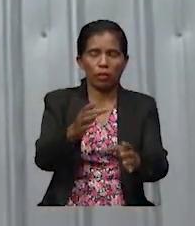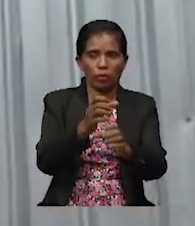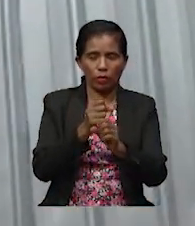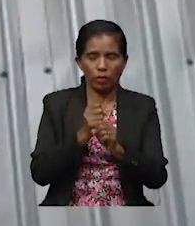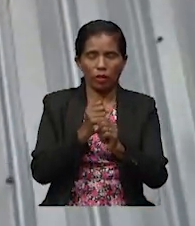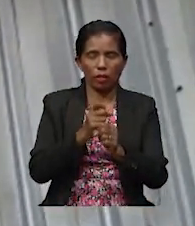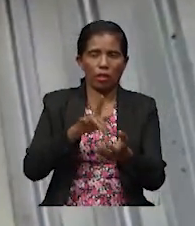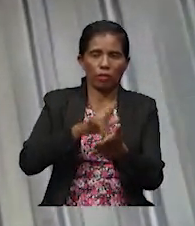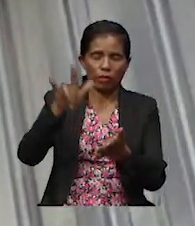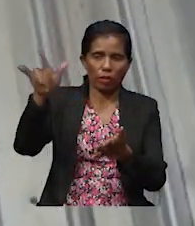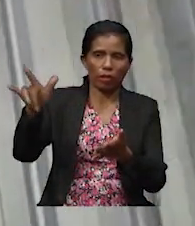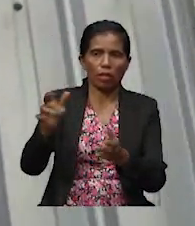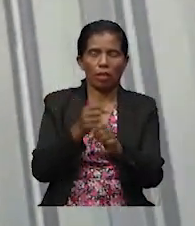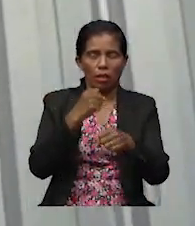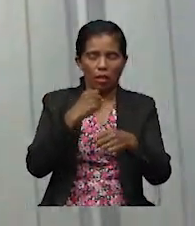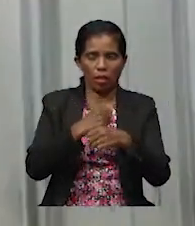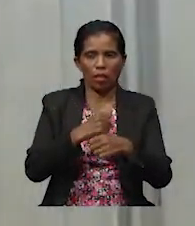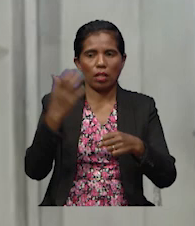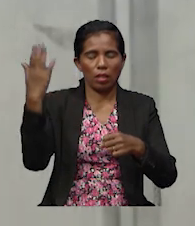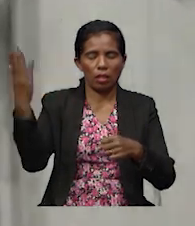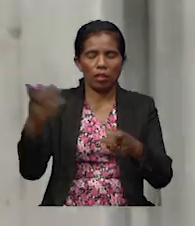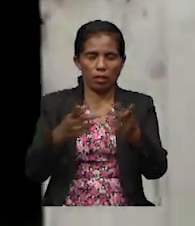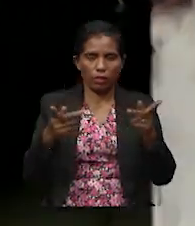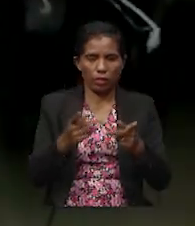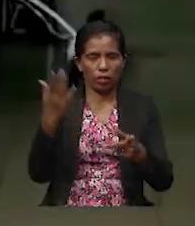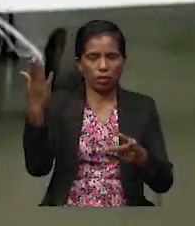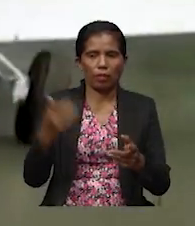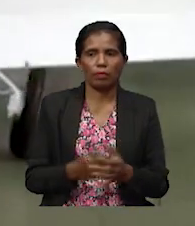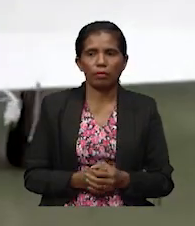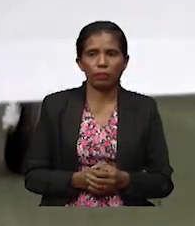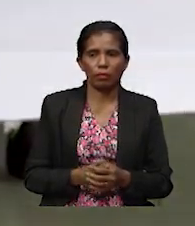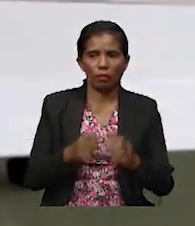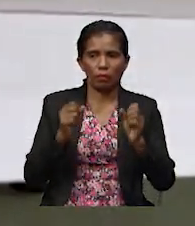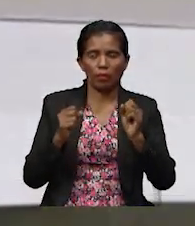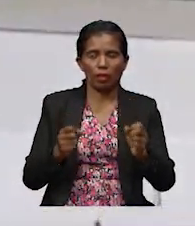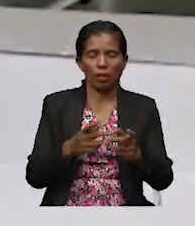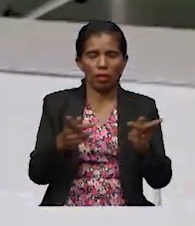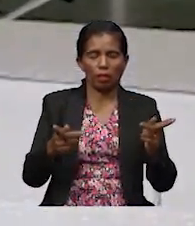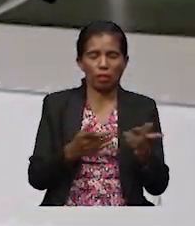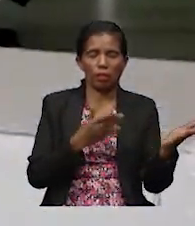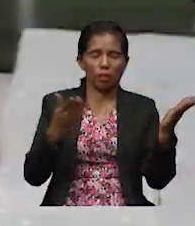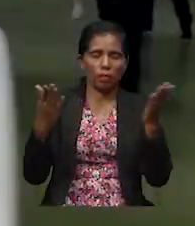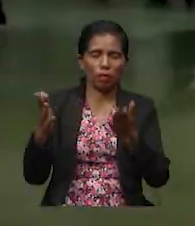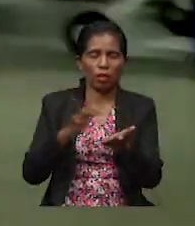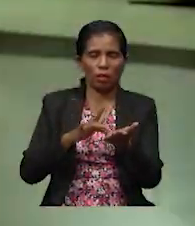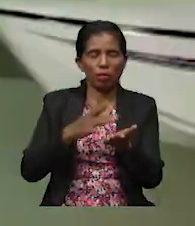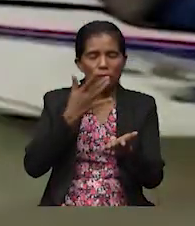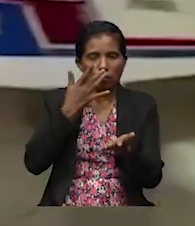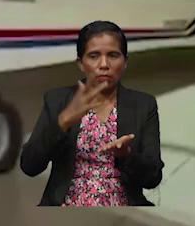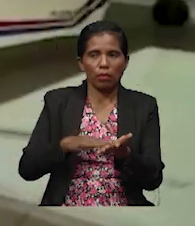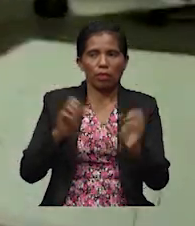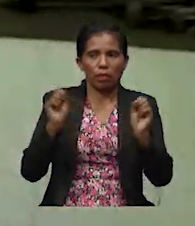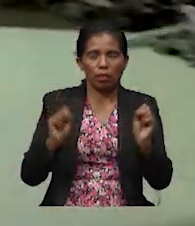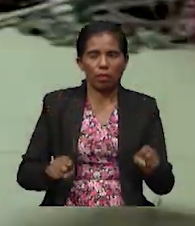husi traficante nebe halo operação e a área refere. Durante ataque contra traficante de droga, Força Especial Boliviana revista